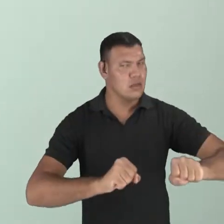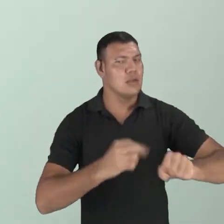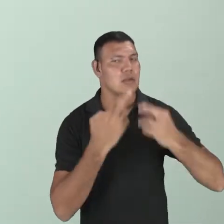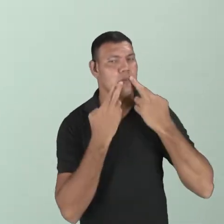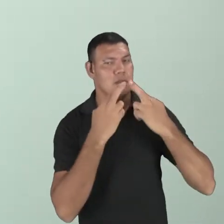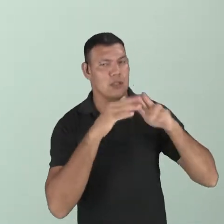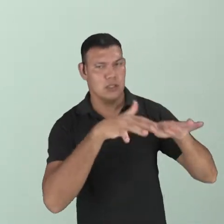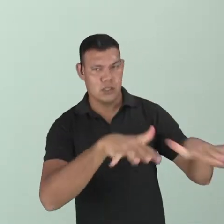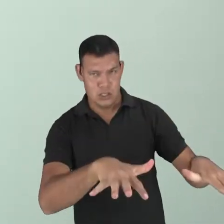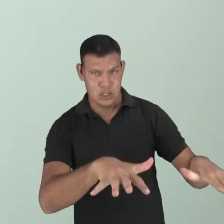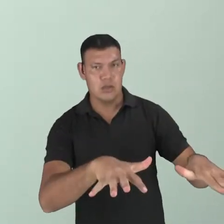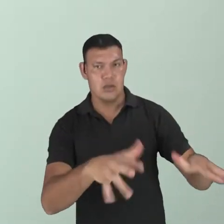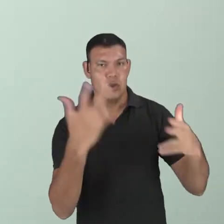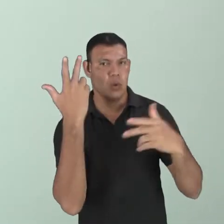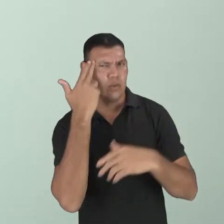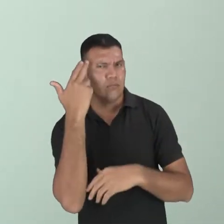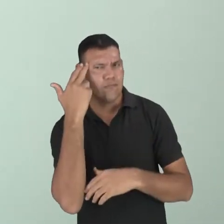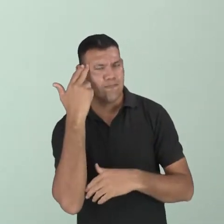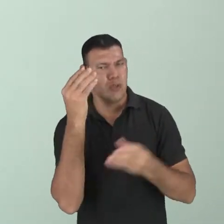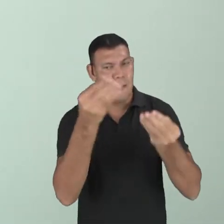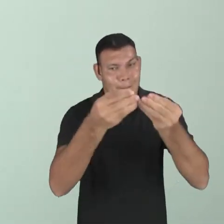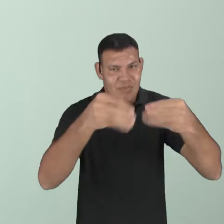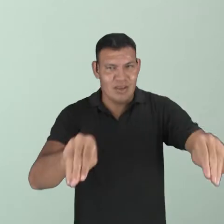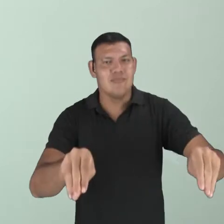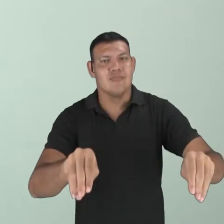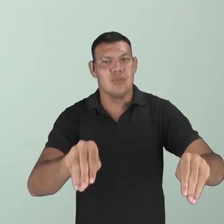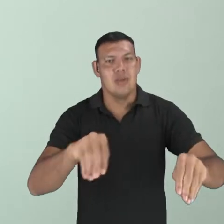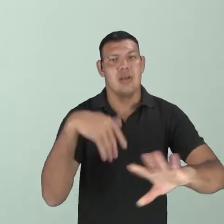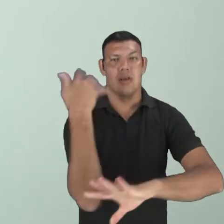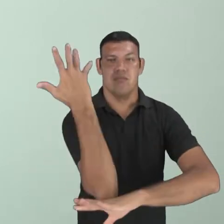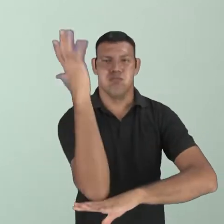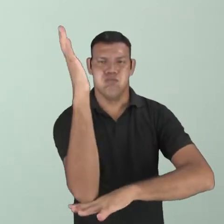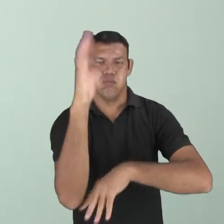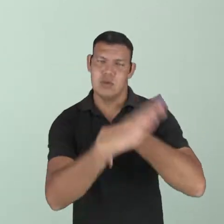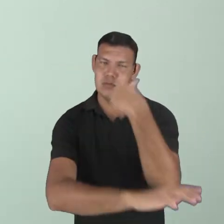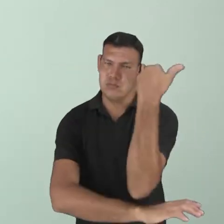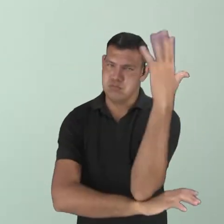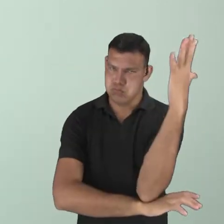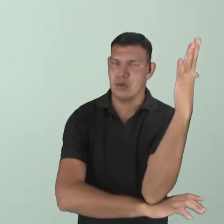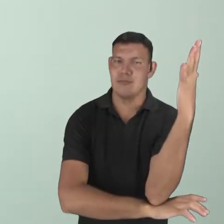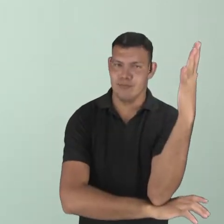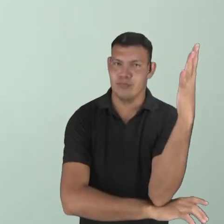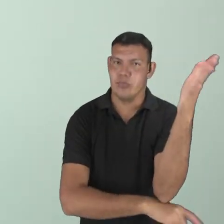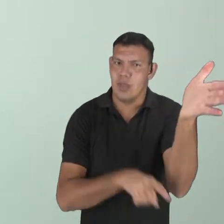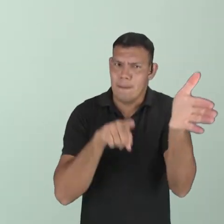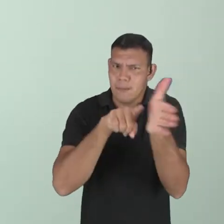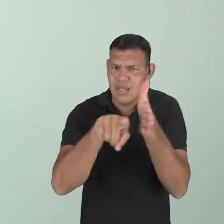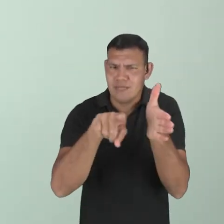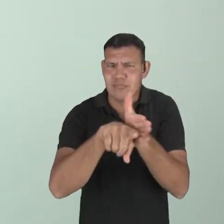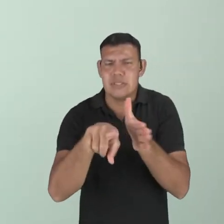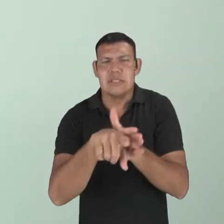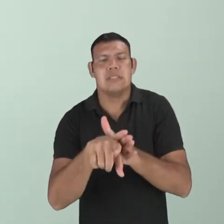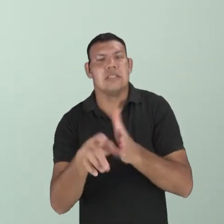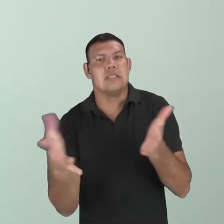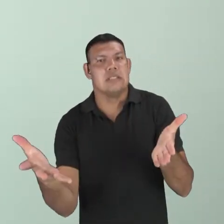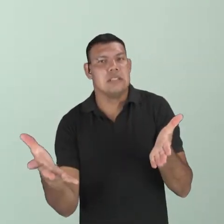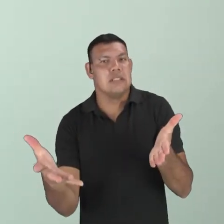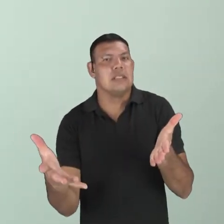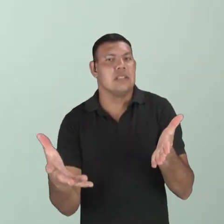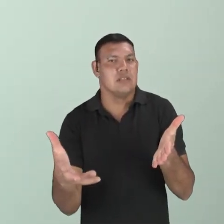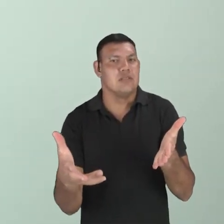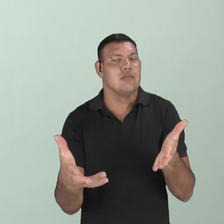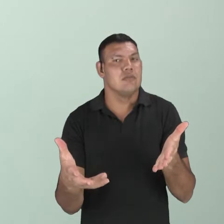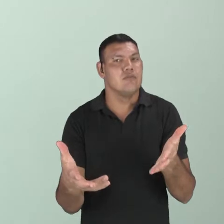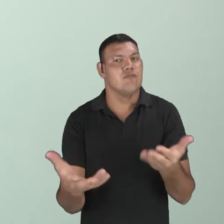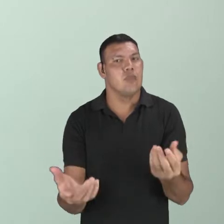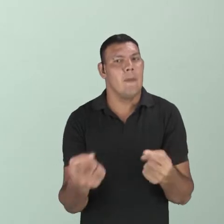naturais afetaria diretamente o meio ambiente. Então, a partir daí começaram-se questões, questionamentos a respeito